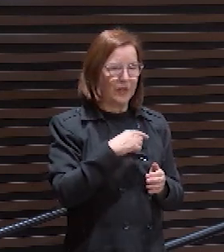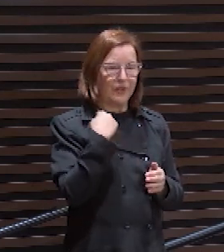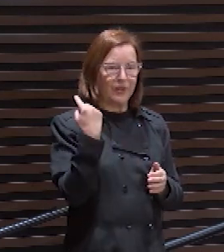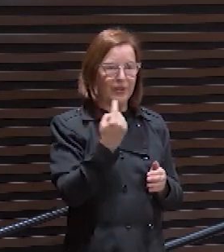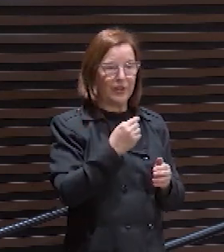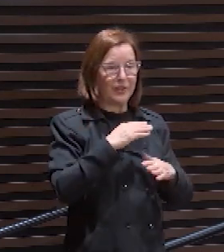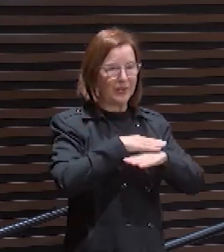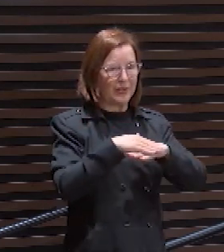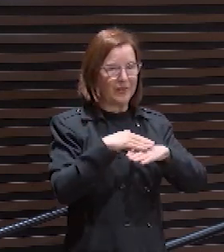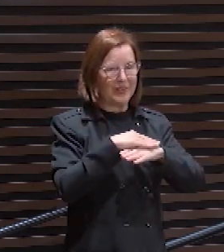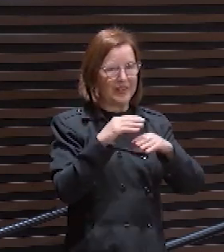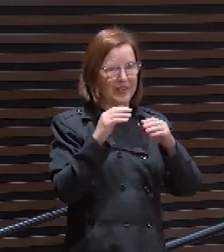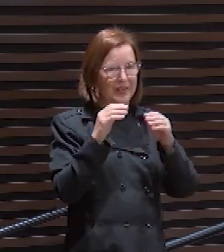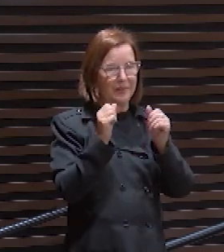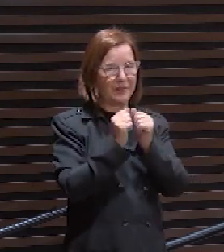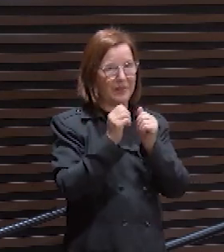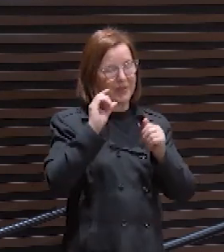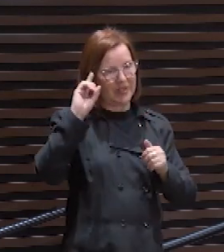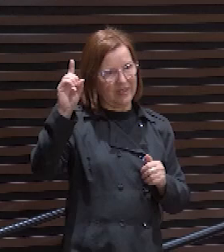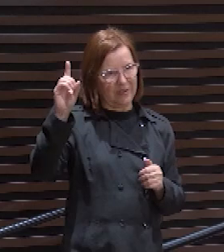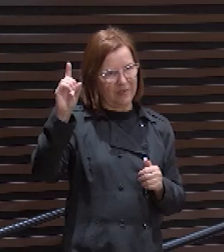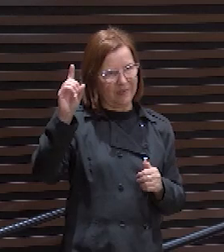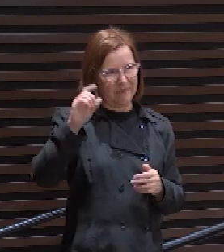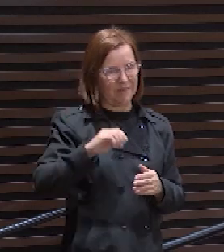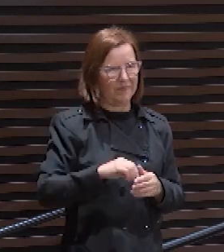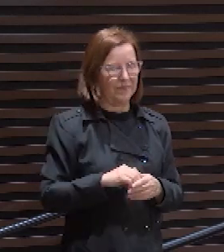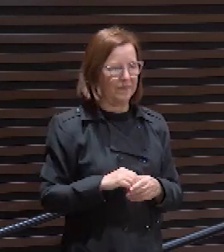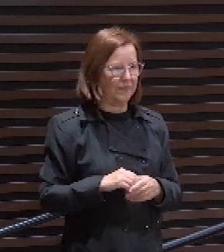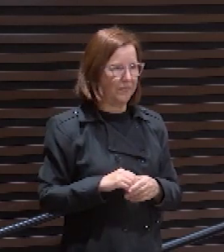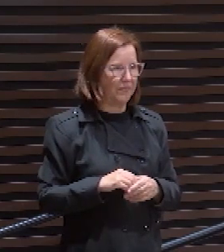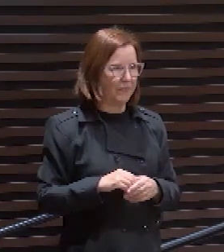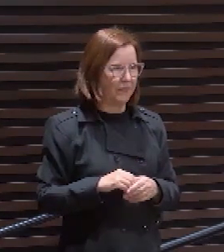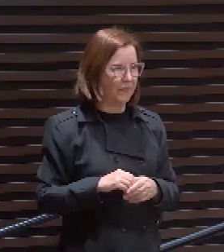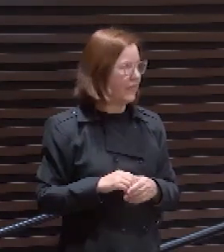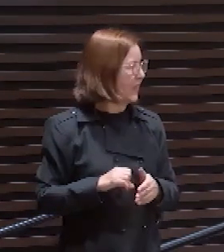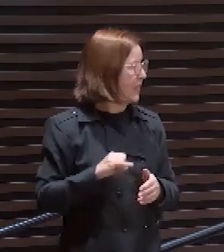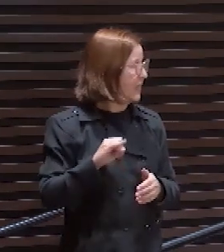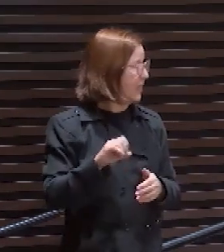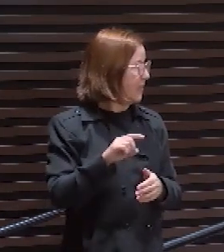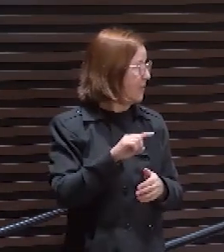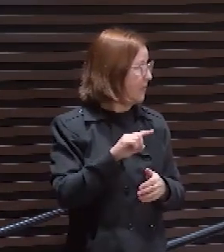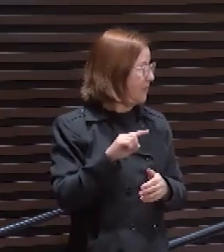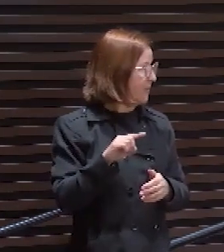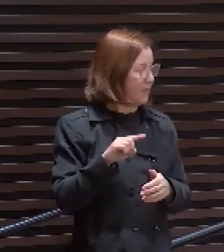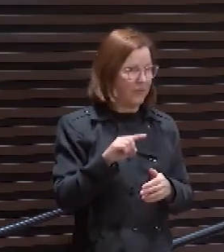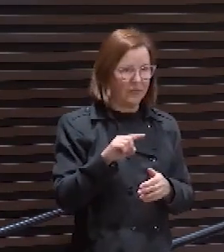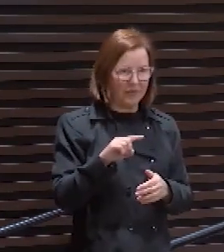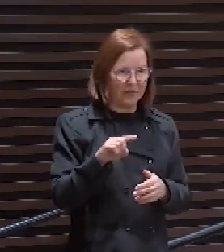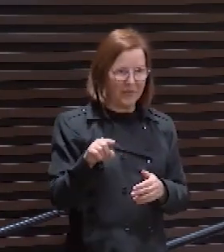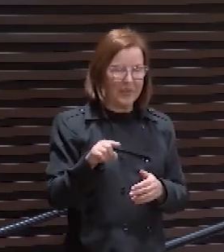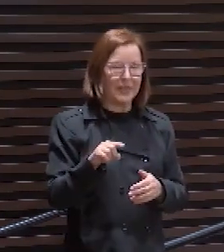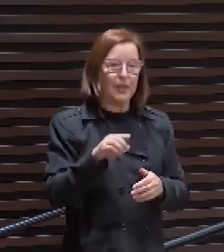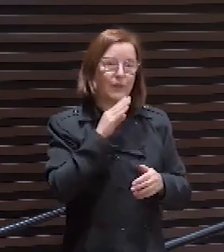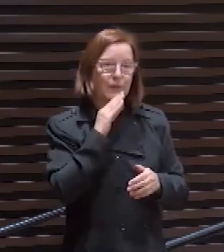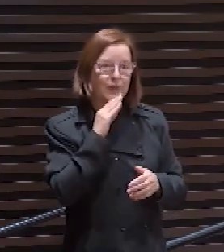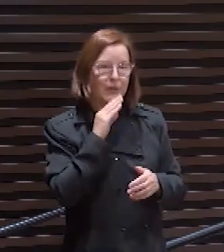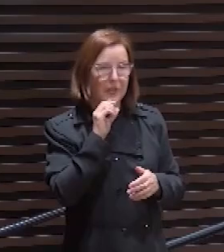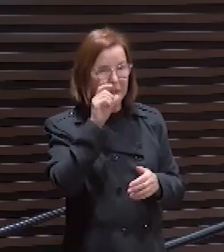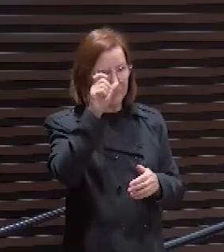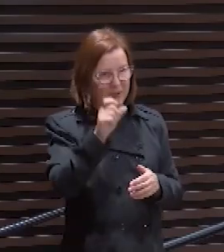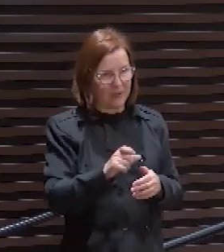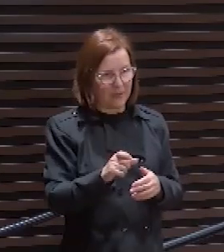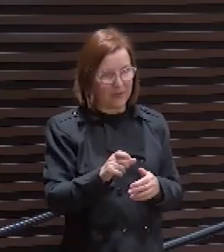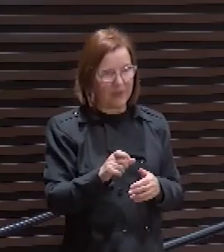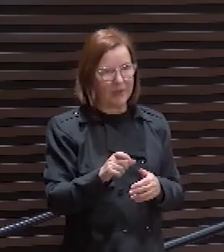você não falar com essa pessoa? Você não pode ser íntimo de alguém se você falar com uma pessoa. Se você não falar com ela, você precisa conversar com ela. E a oração é o meio pelo qual